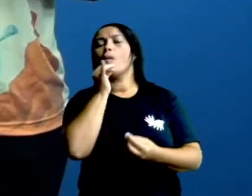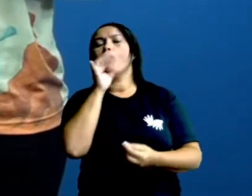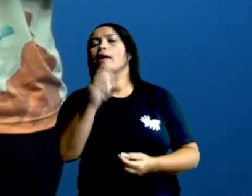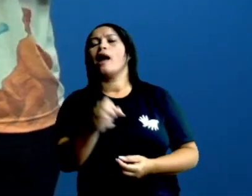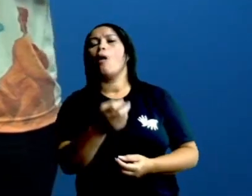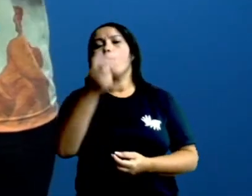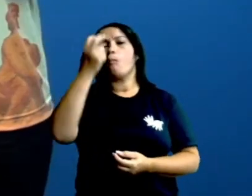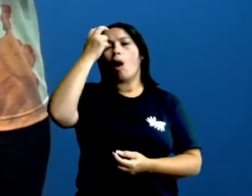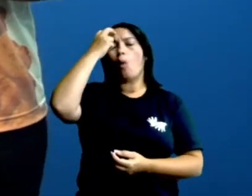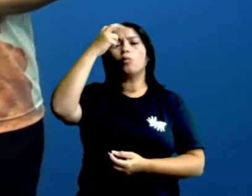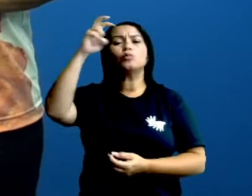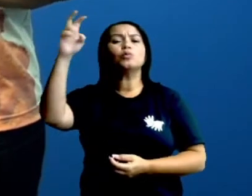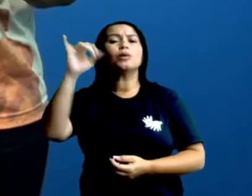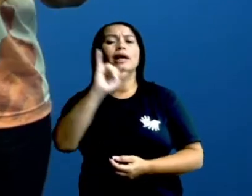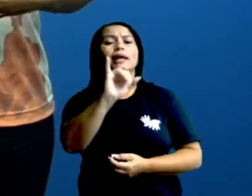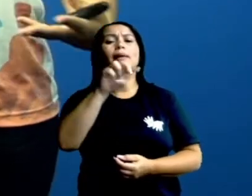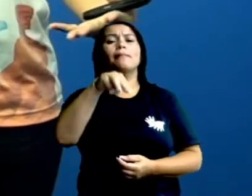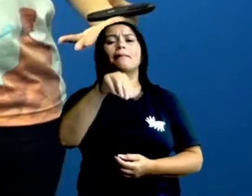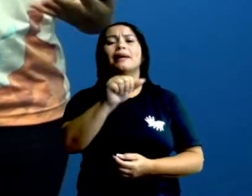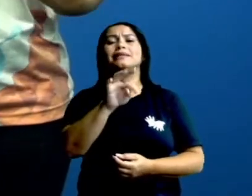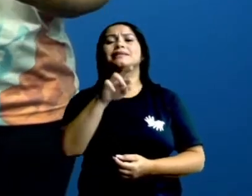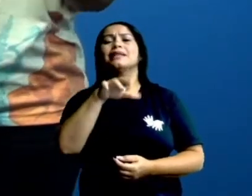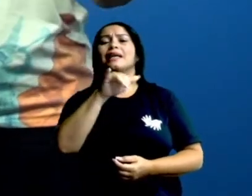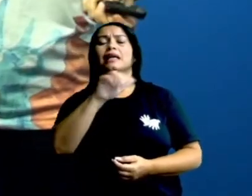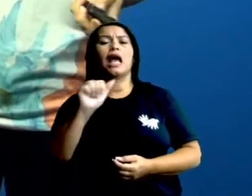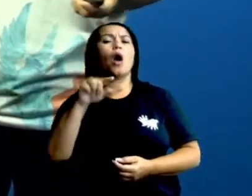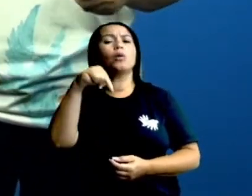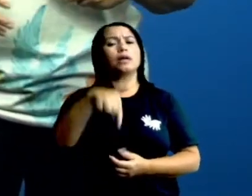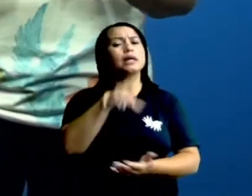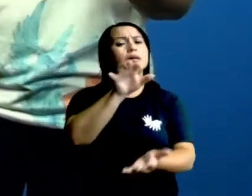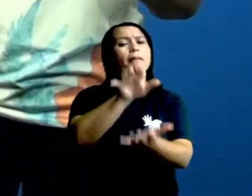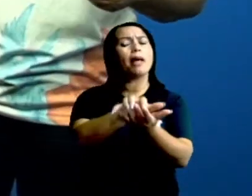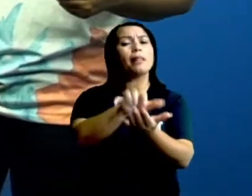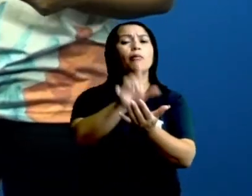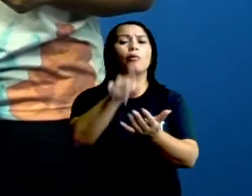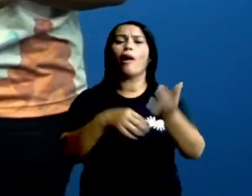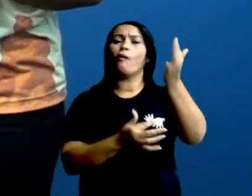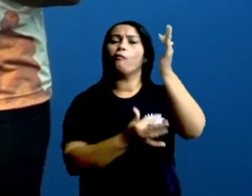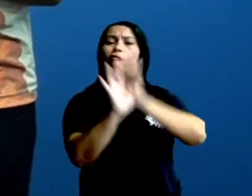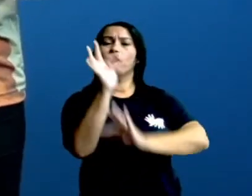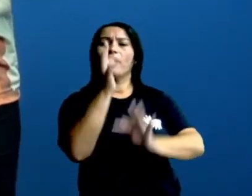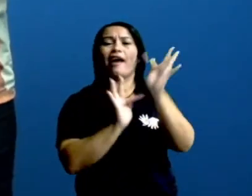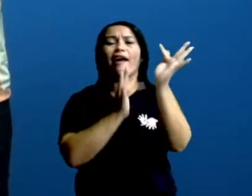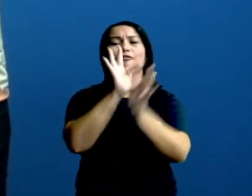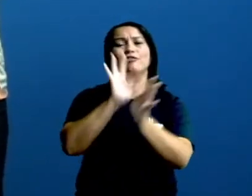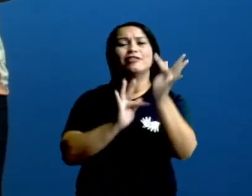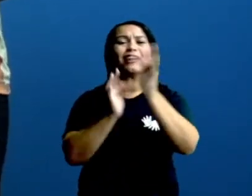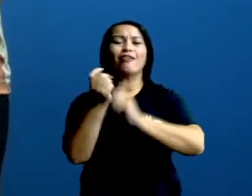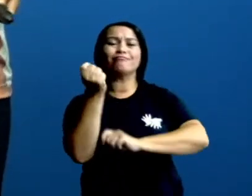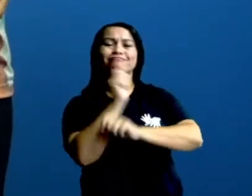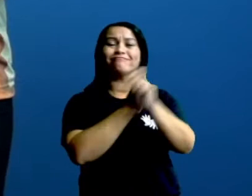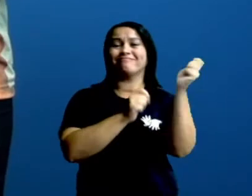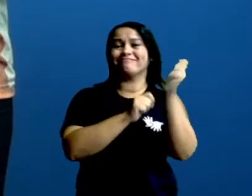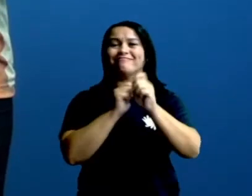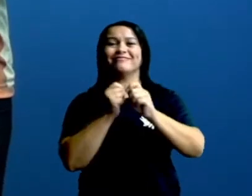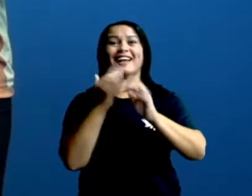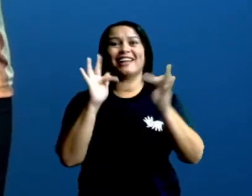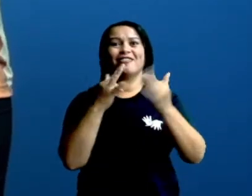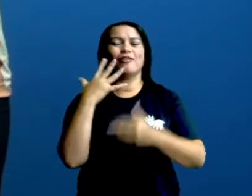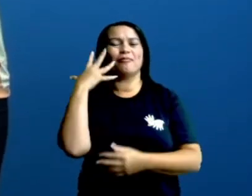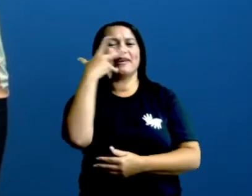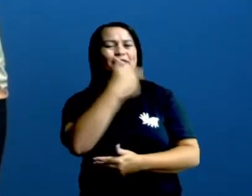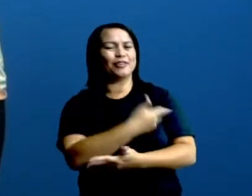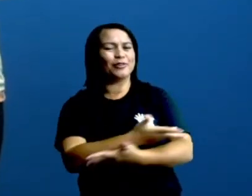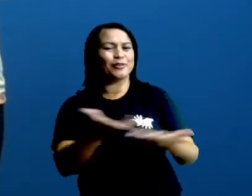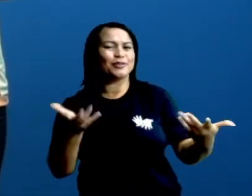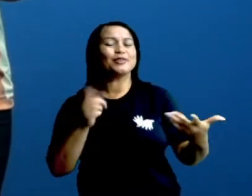uma cultura imaterial daqui de Pernambuco é o frevo, né? É o nosso carnaval maravilhoso, nosso frevo. Faz